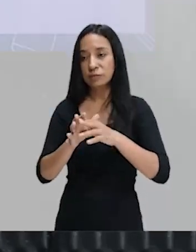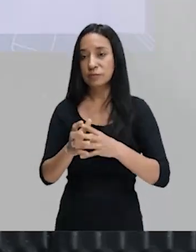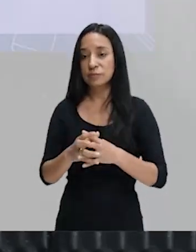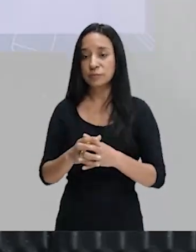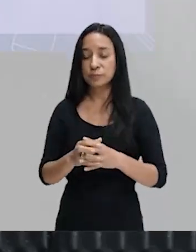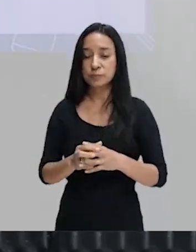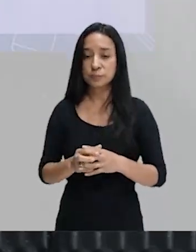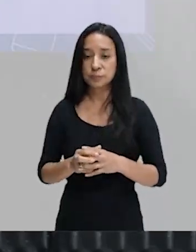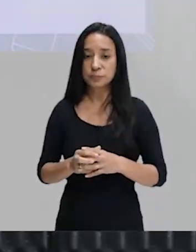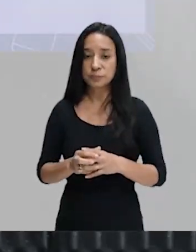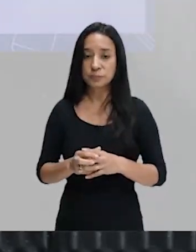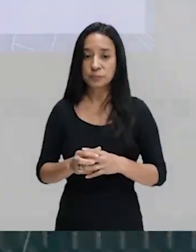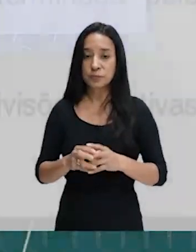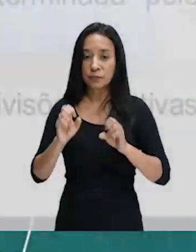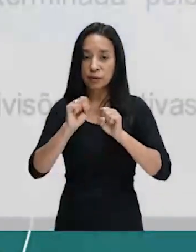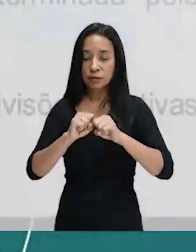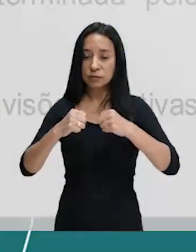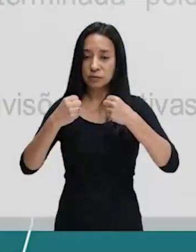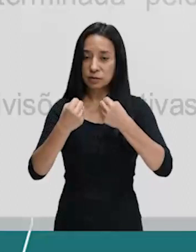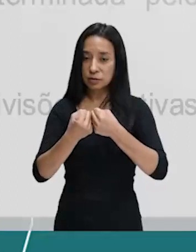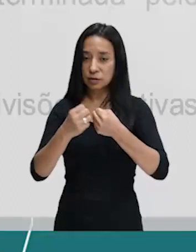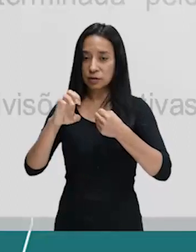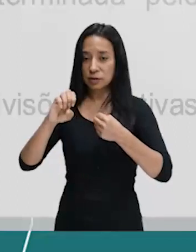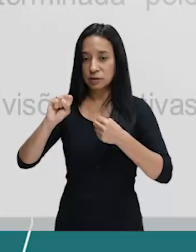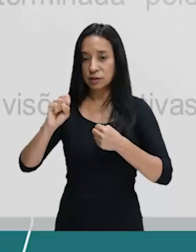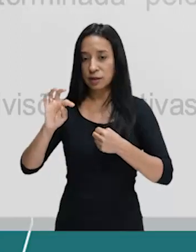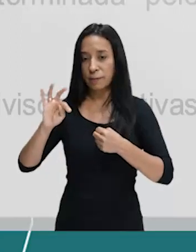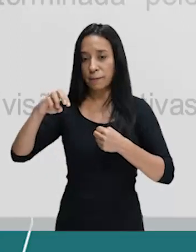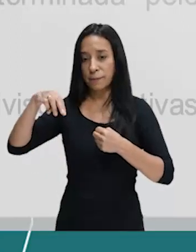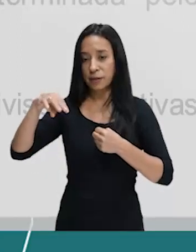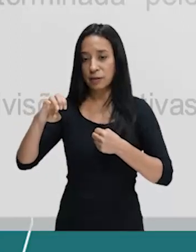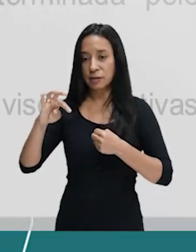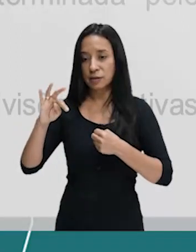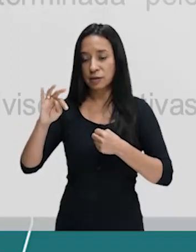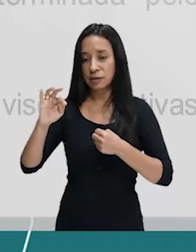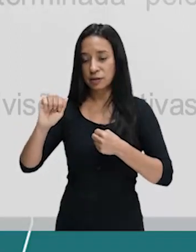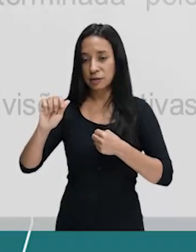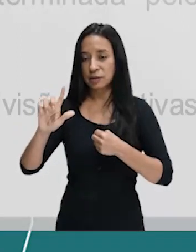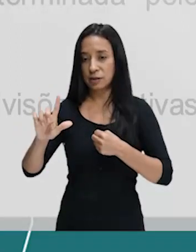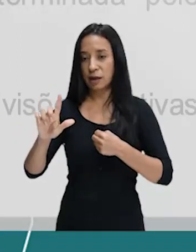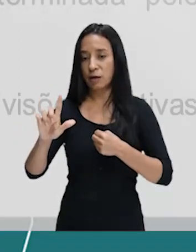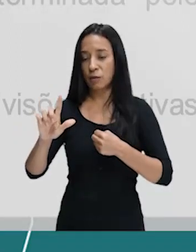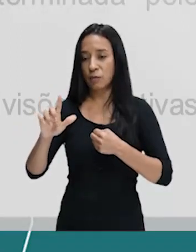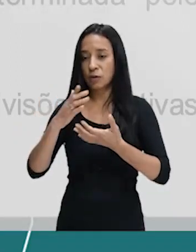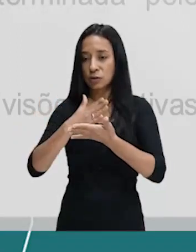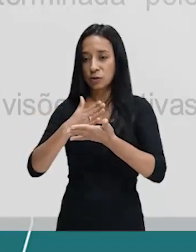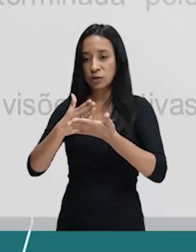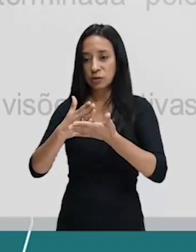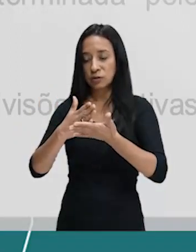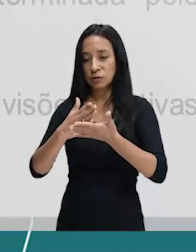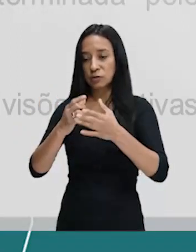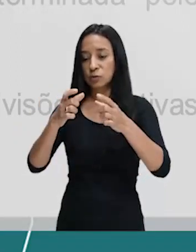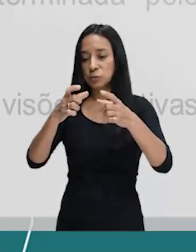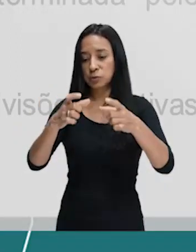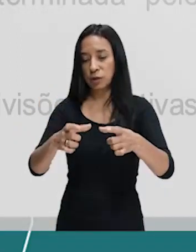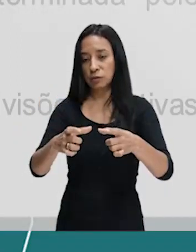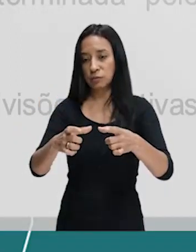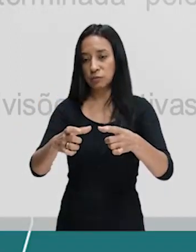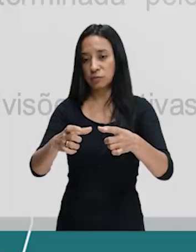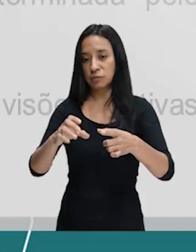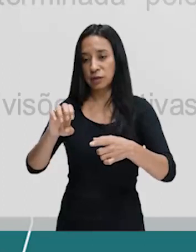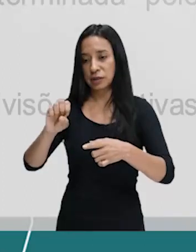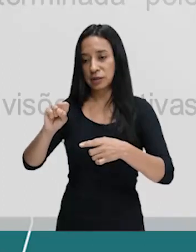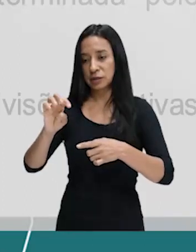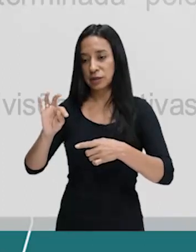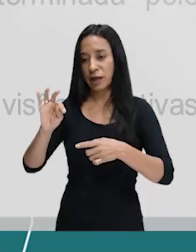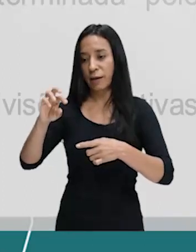Certo? A sociedade estamental se divide em estamentos, que também pode ser chamado de estados. Eu prefiro chamar de estamento,